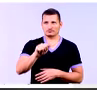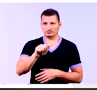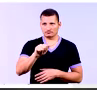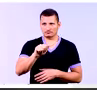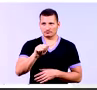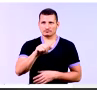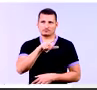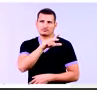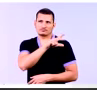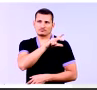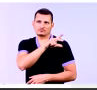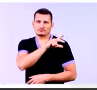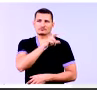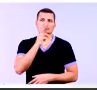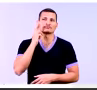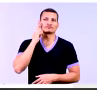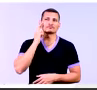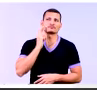Vilhena, Rondônia.